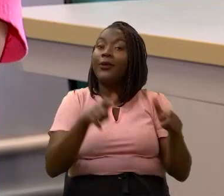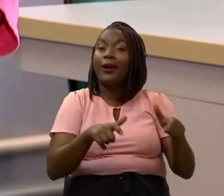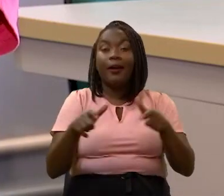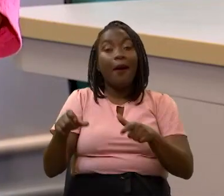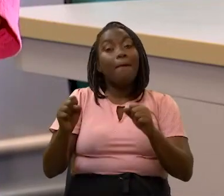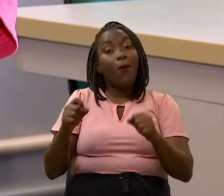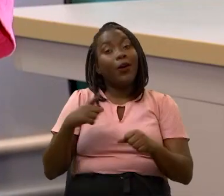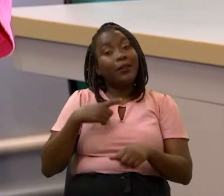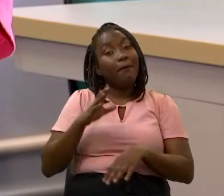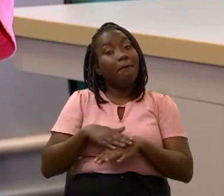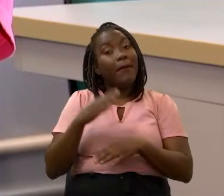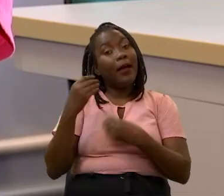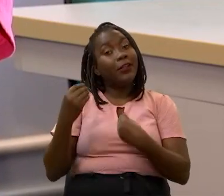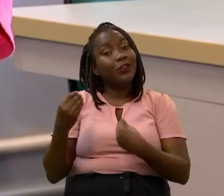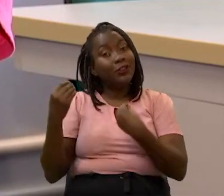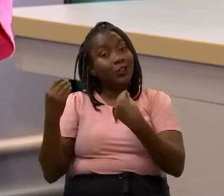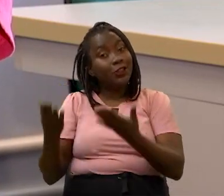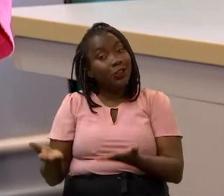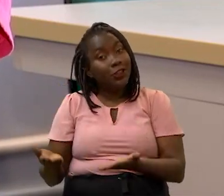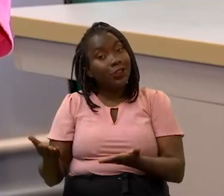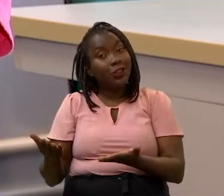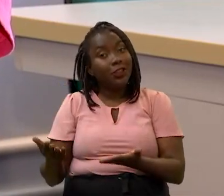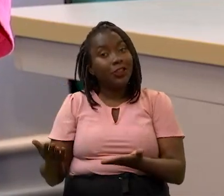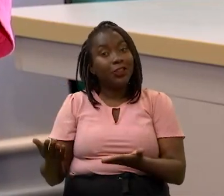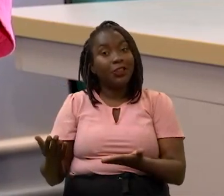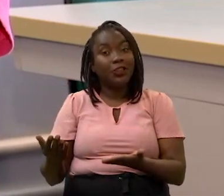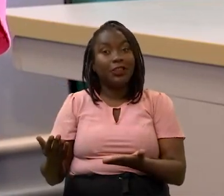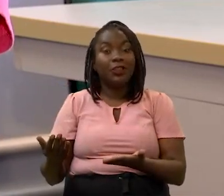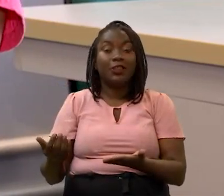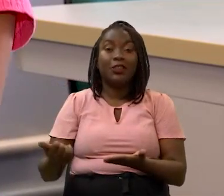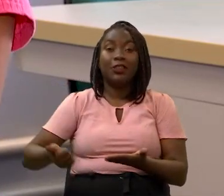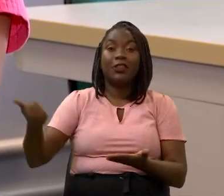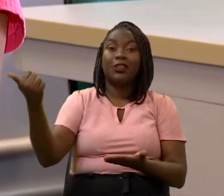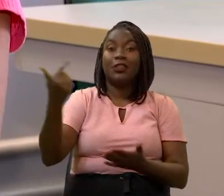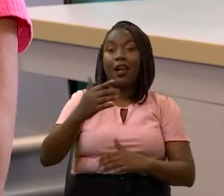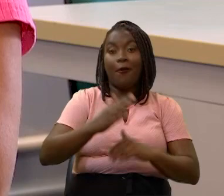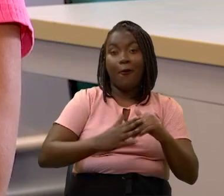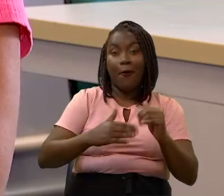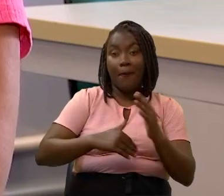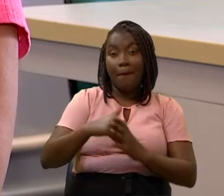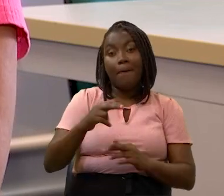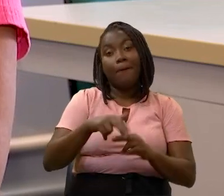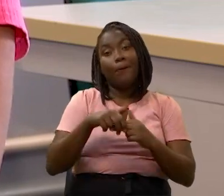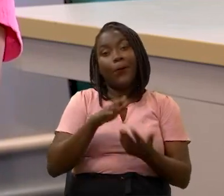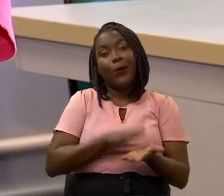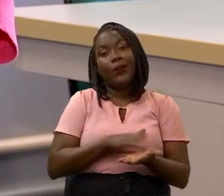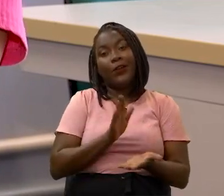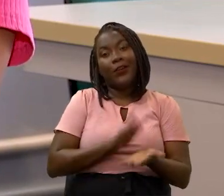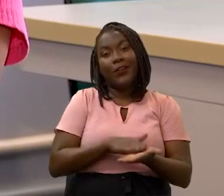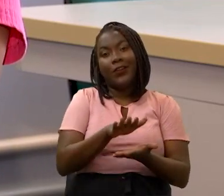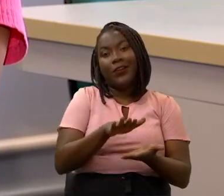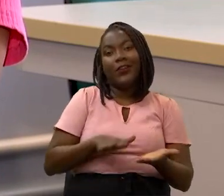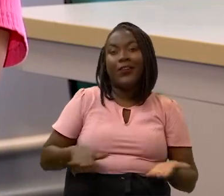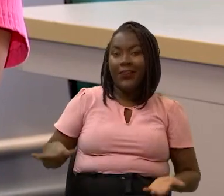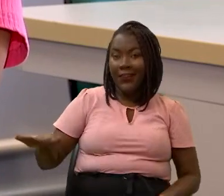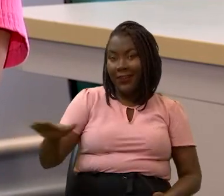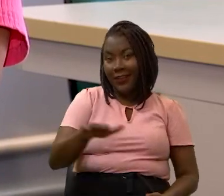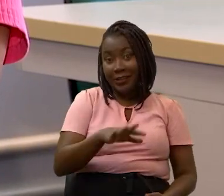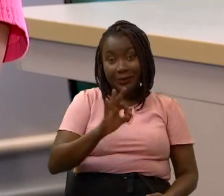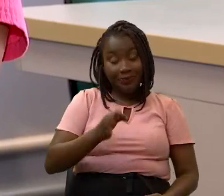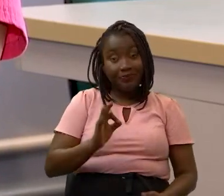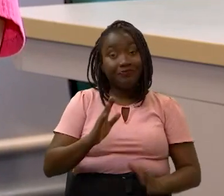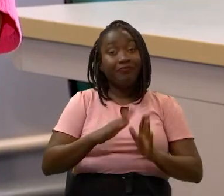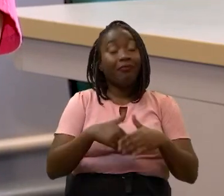localidade, você pode ter mais oferecimento do que esta competência por demanda da